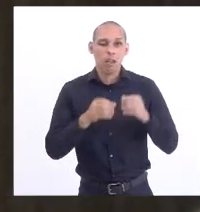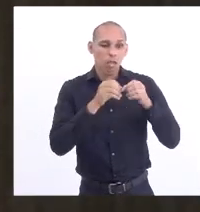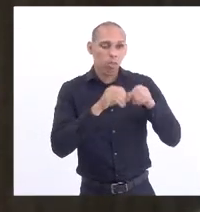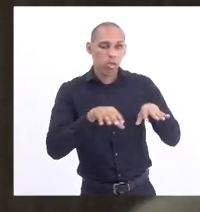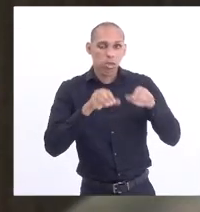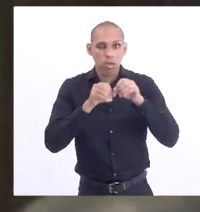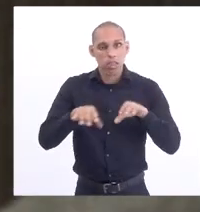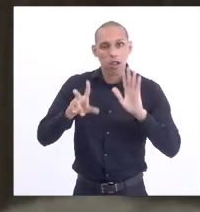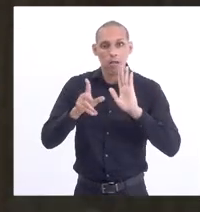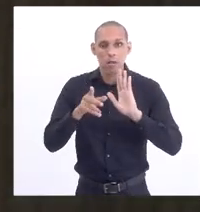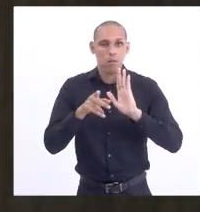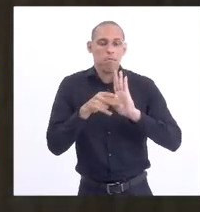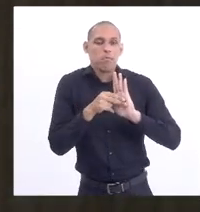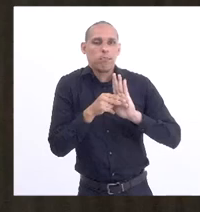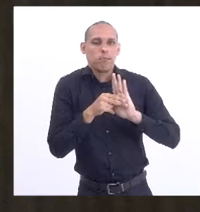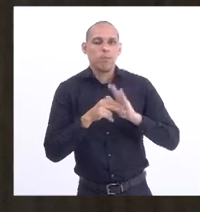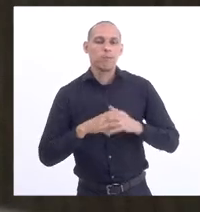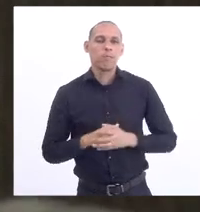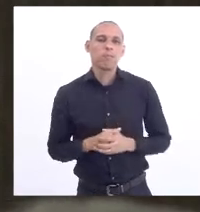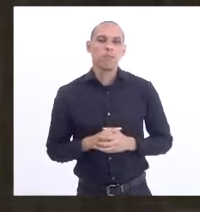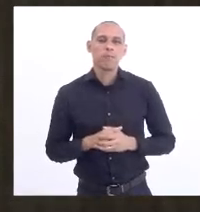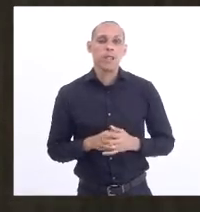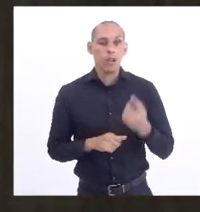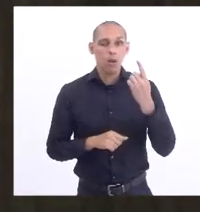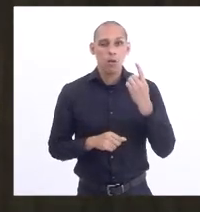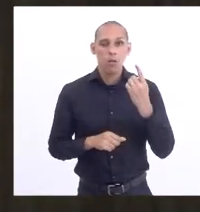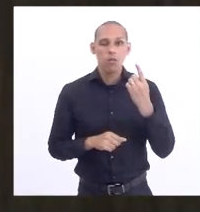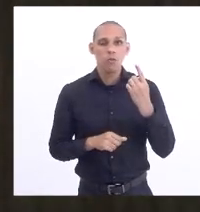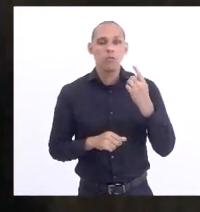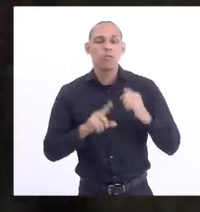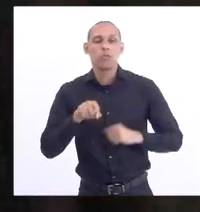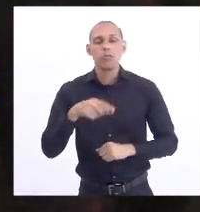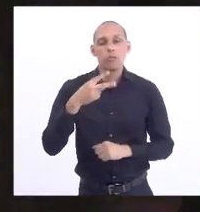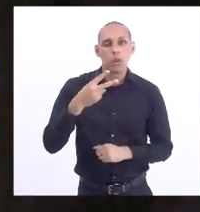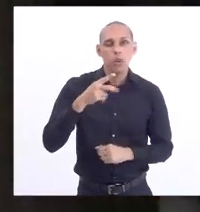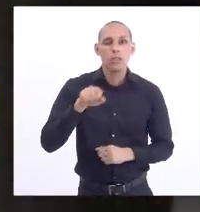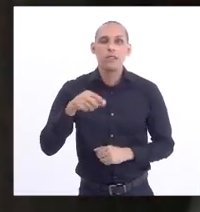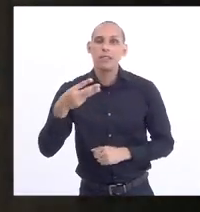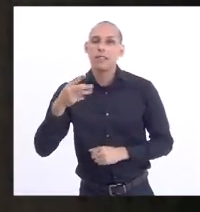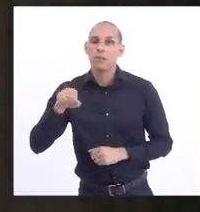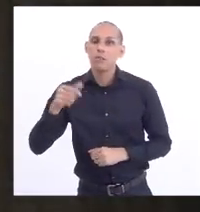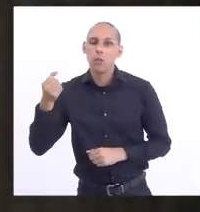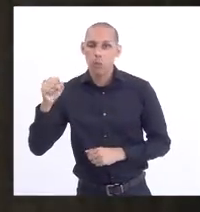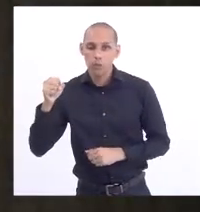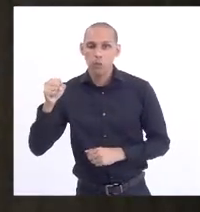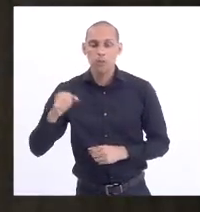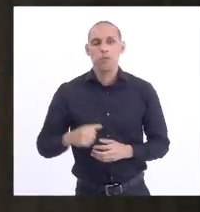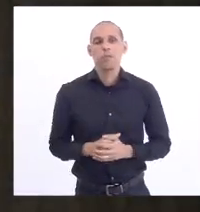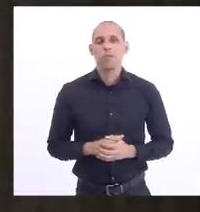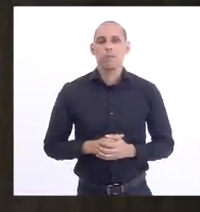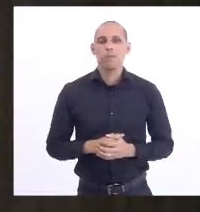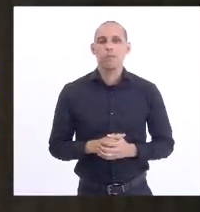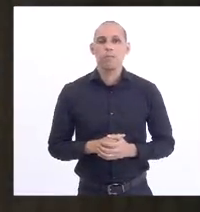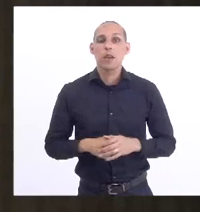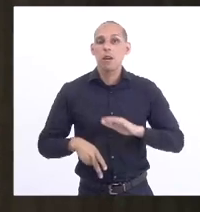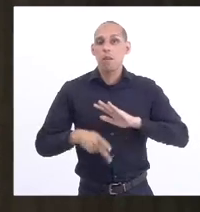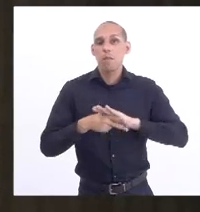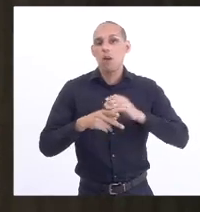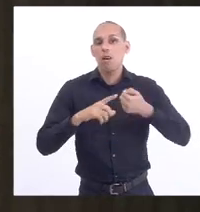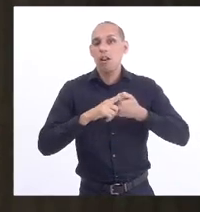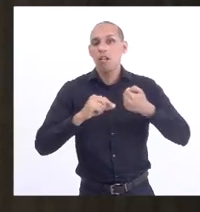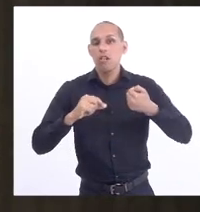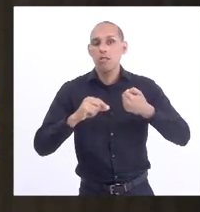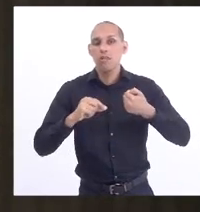Prejudicadas as emendas 1, 2, 3 e 8, pelo artigo